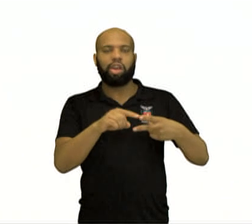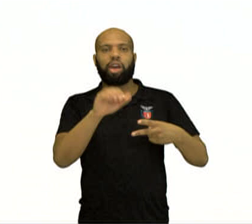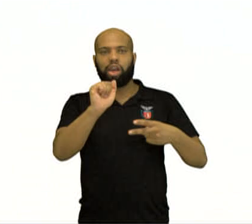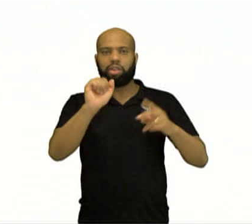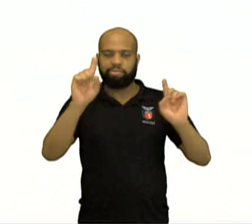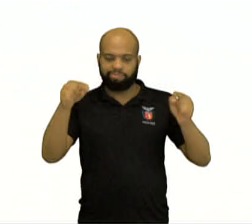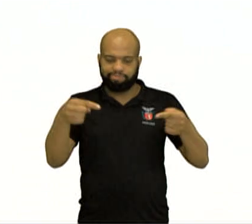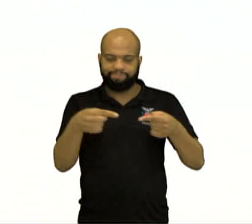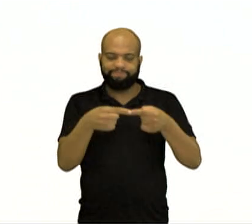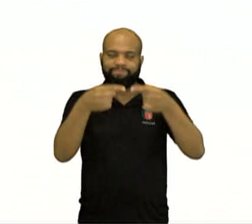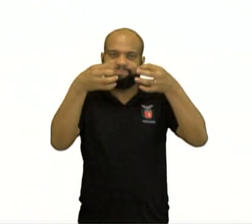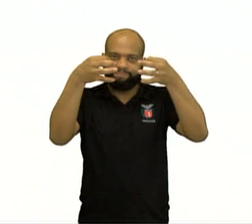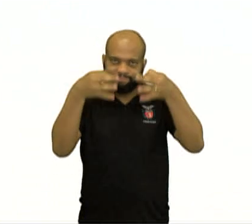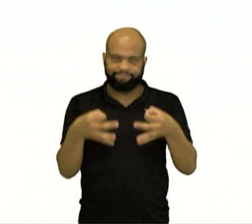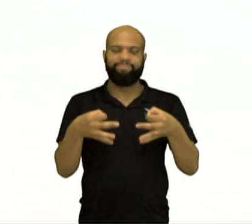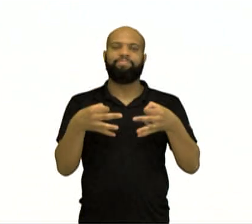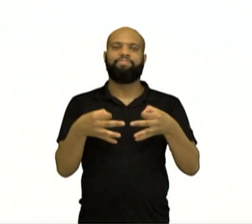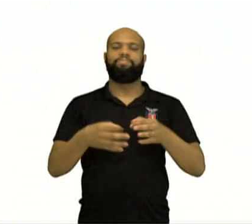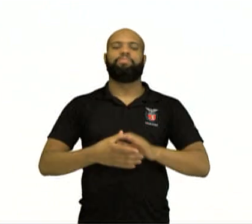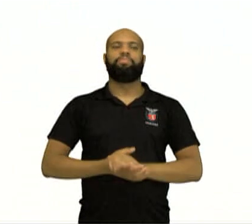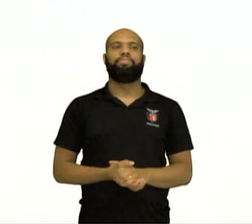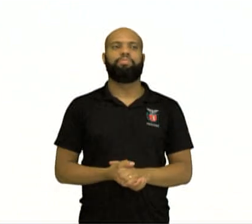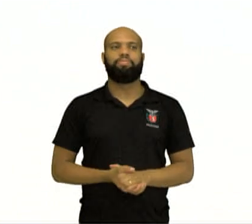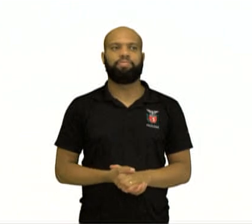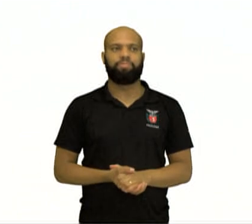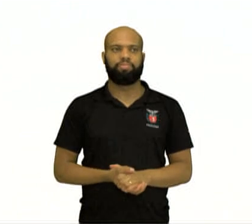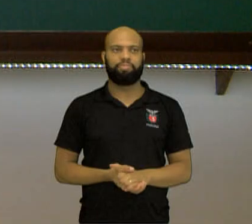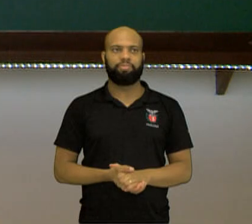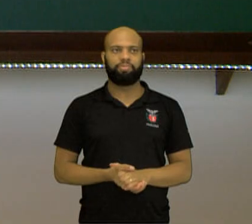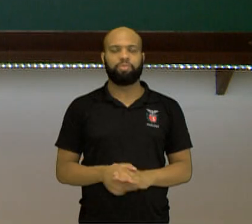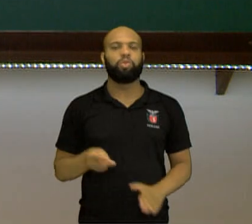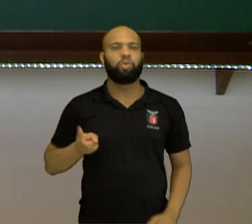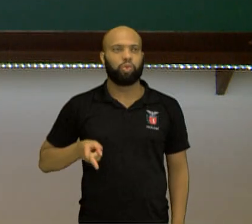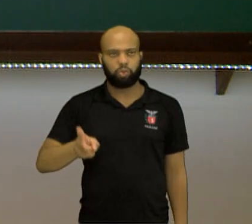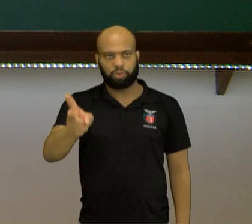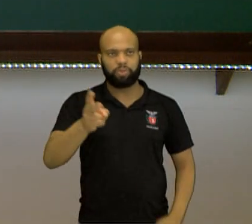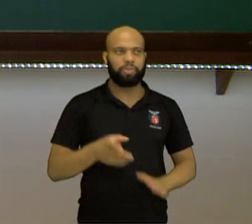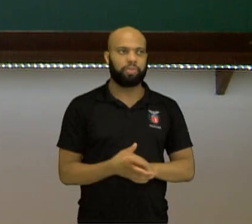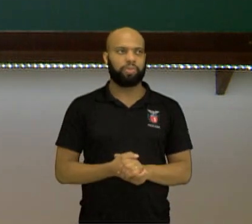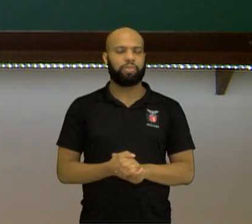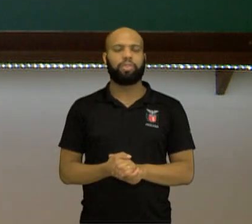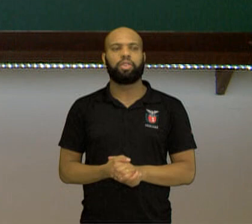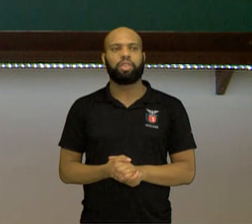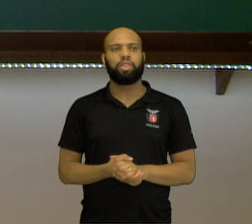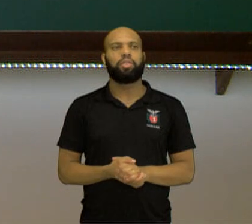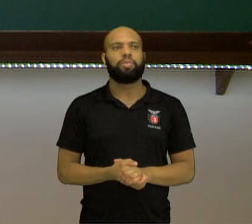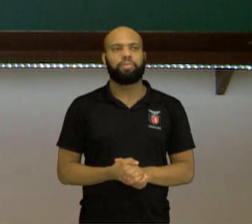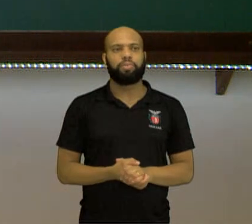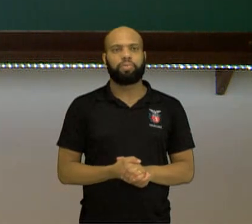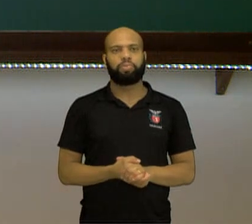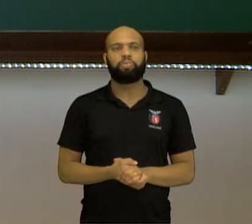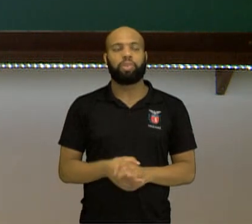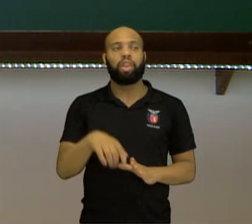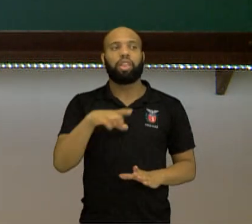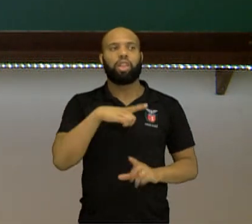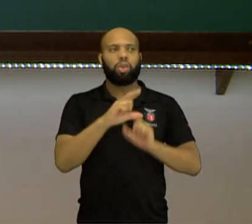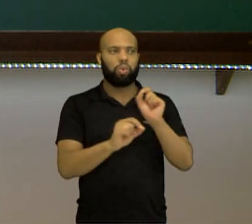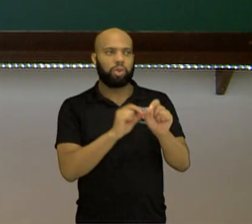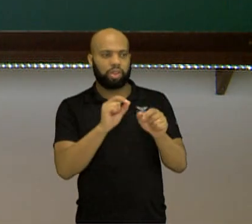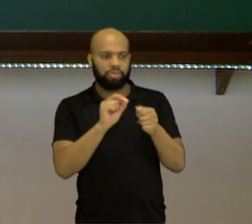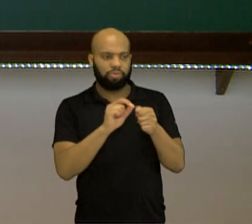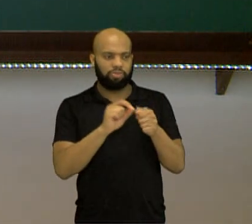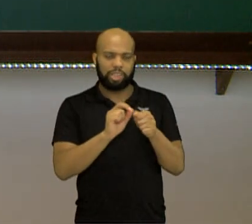redondinha, pessoal. Joia, belezinha? Vamos lá? Então temos, né, a construção